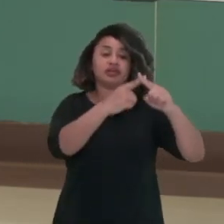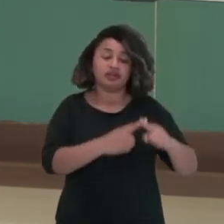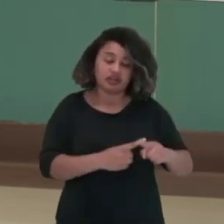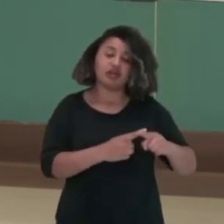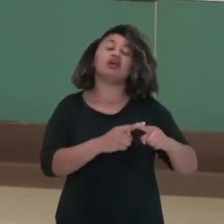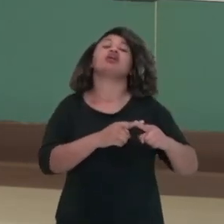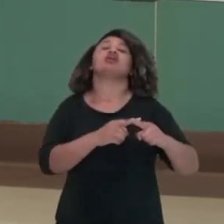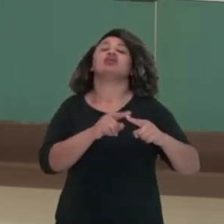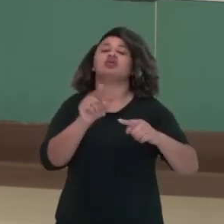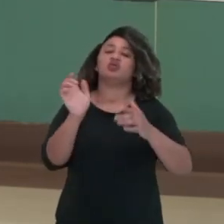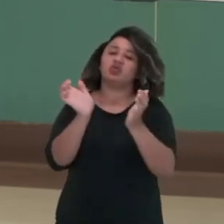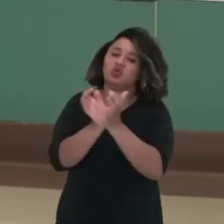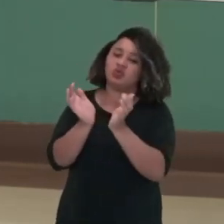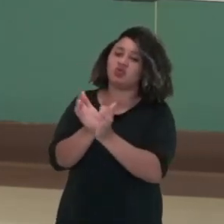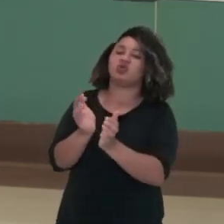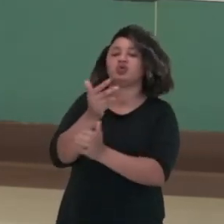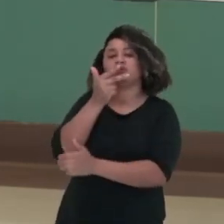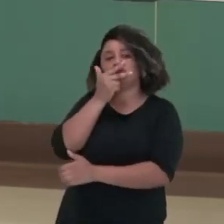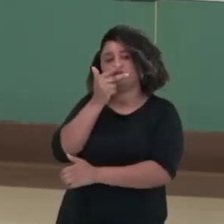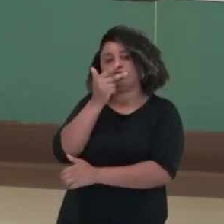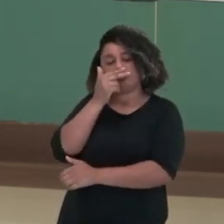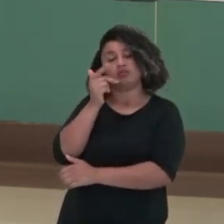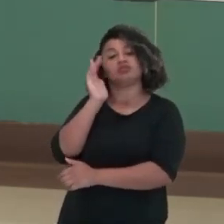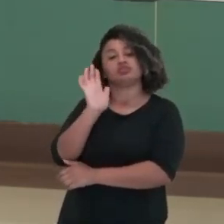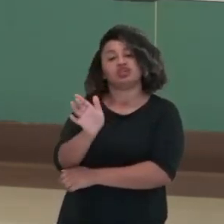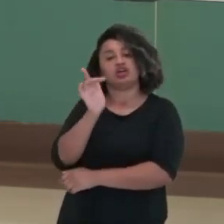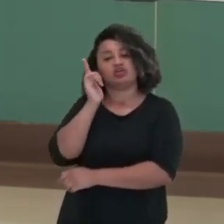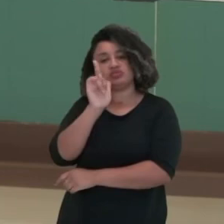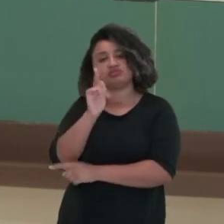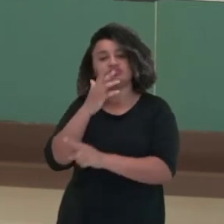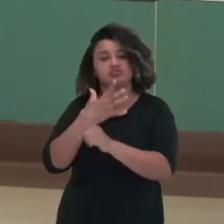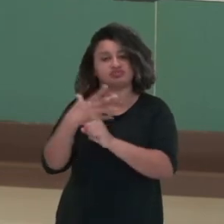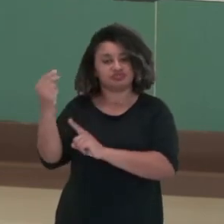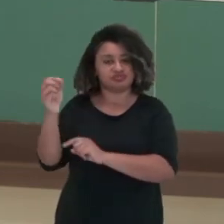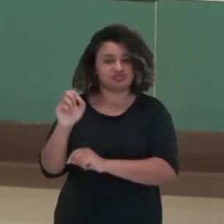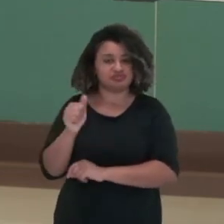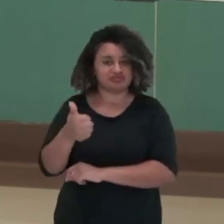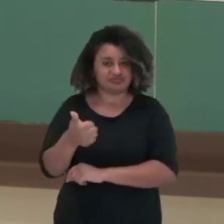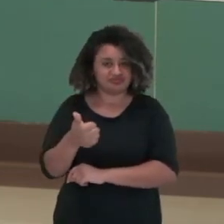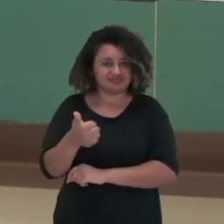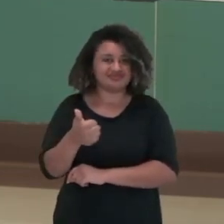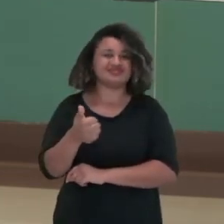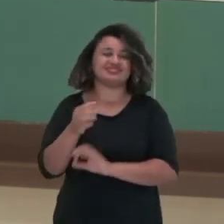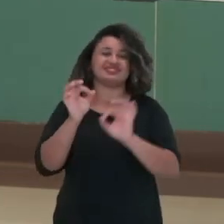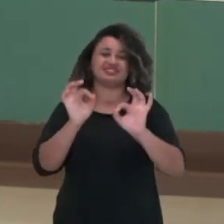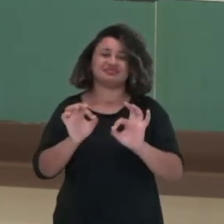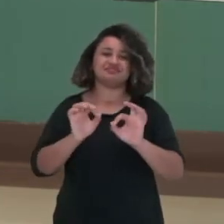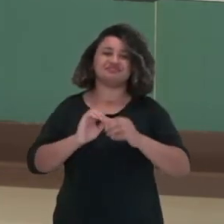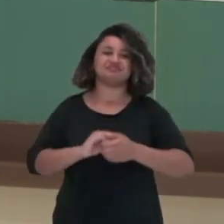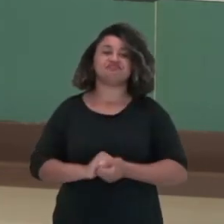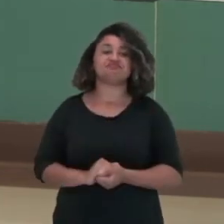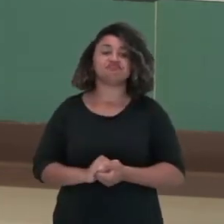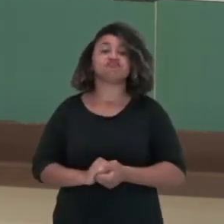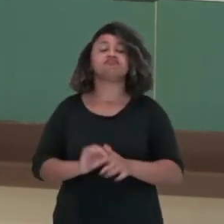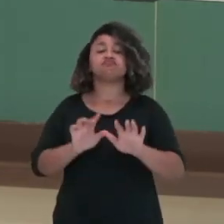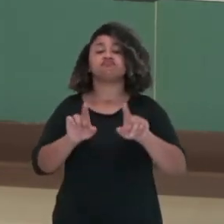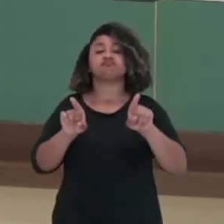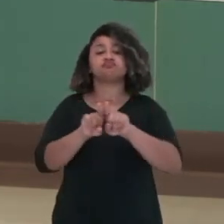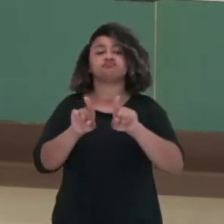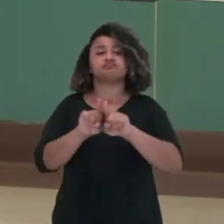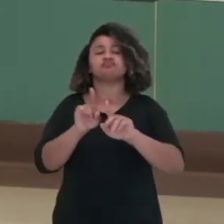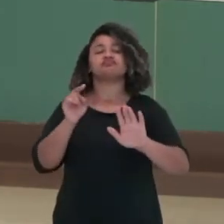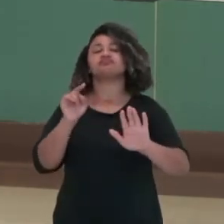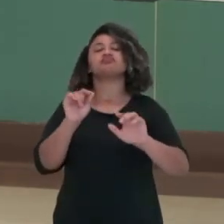campeonato, vírgula, o clube de regatas do Flamengo já conquistou. Certo? Beleza? E